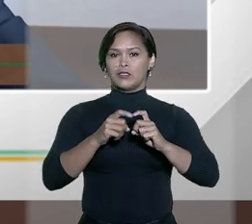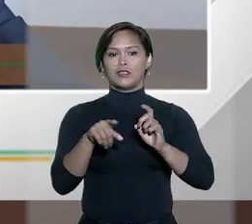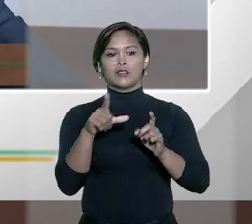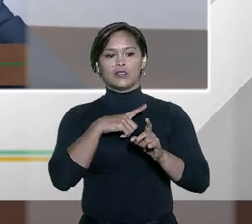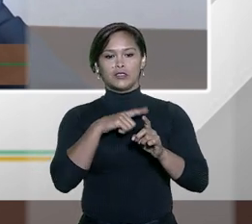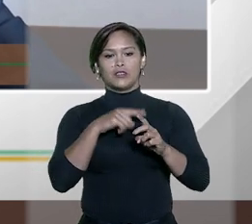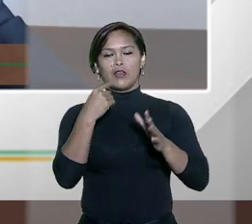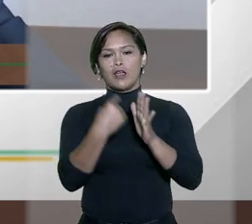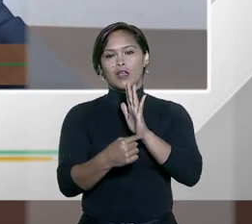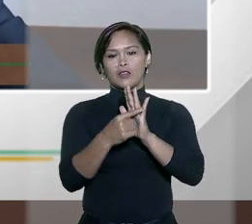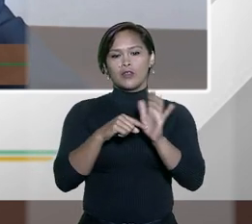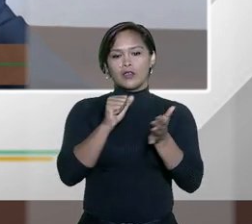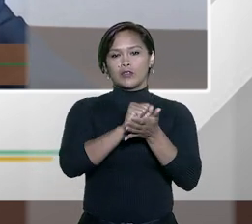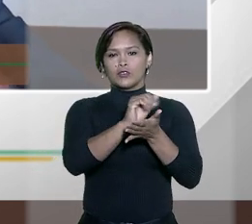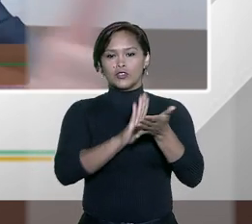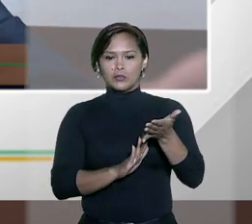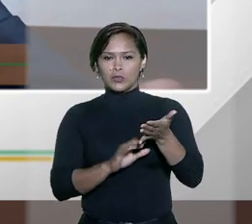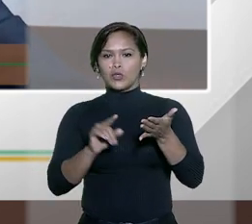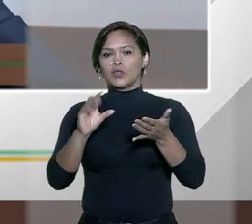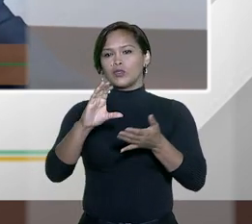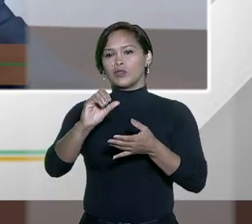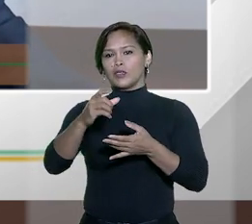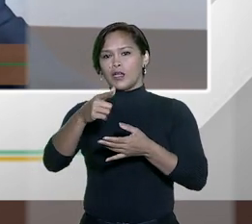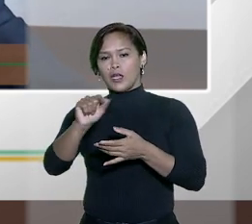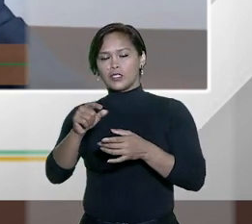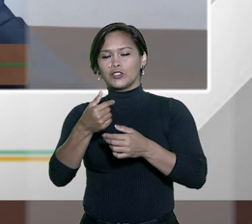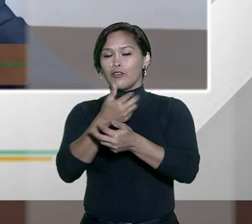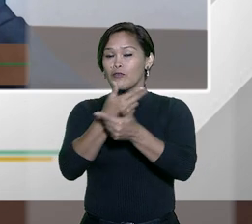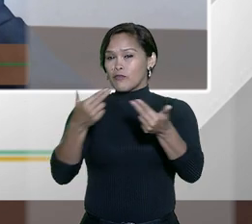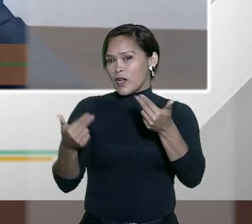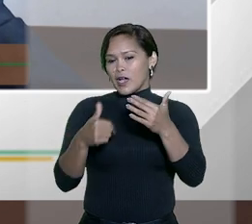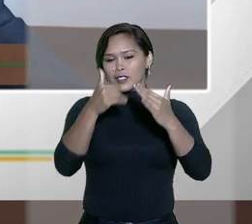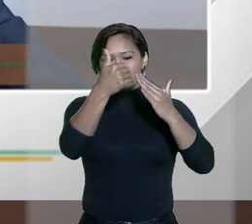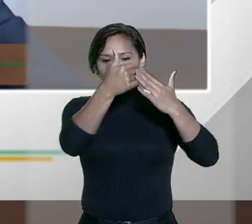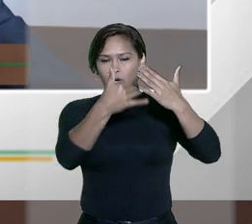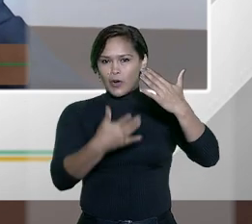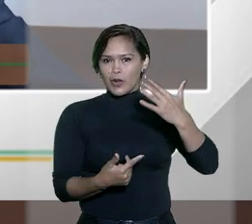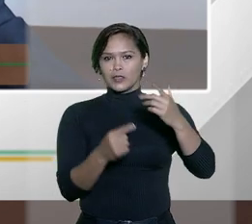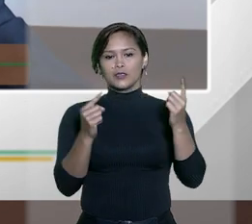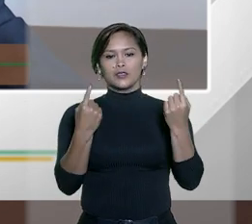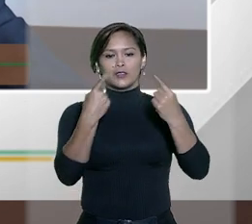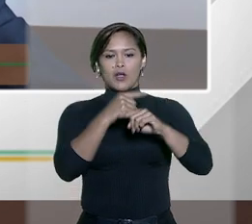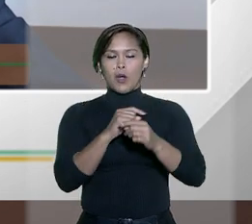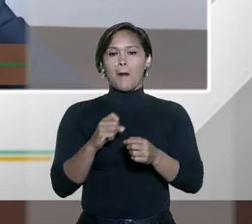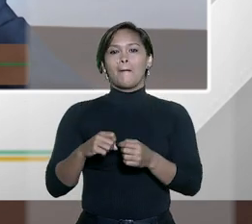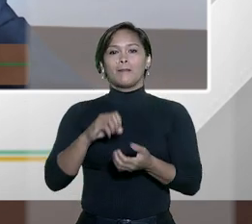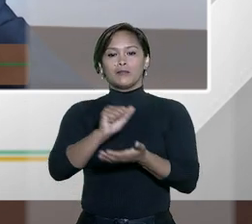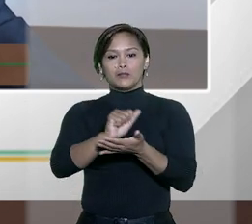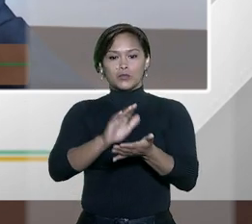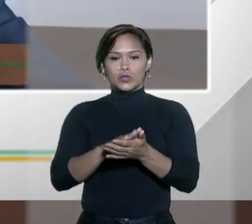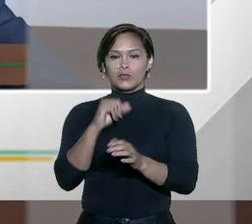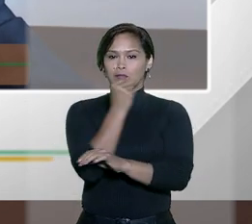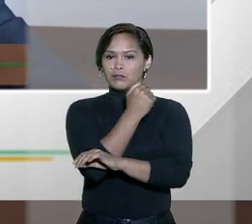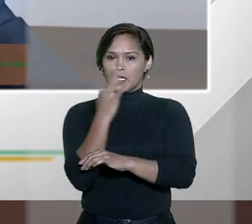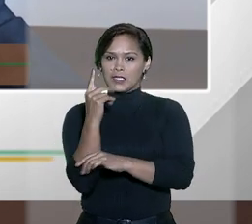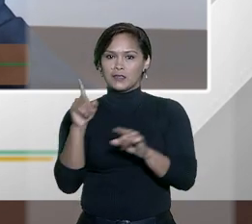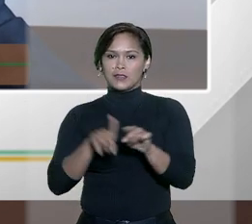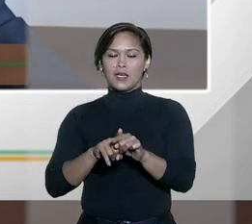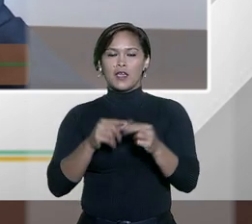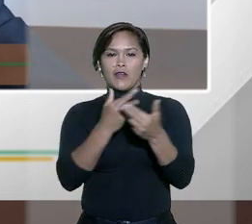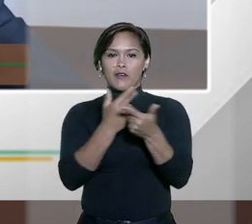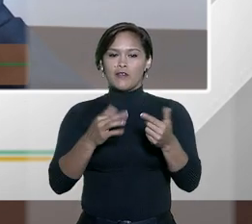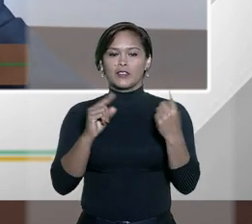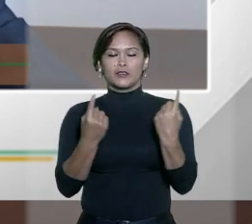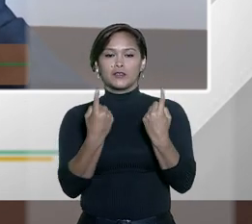administrativas, anulação de multas do CAD, enfim, temos inúmeras questões que são multas ambientais, enfim, inúmeras questões que